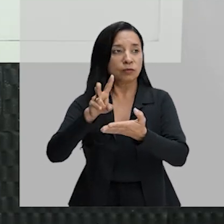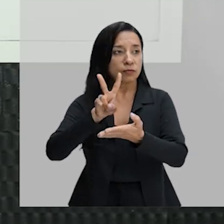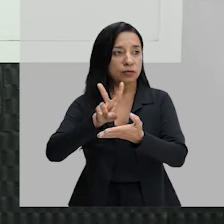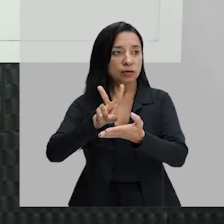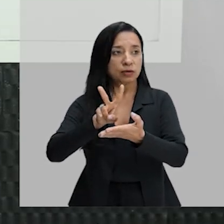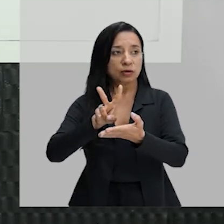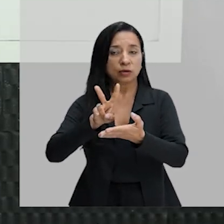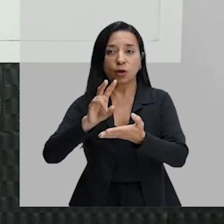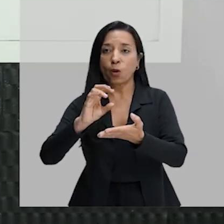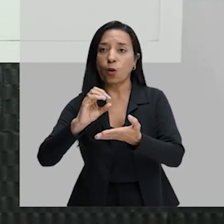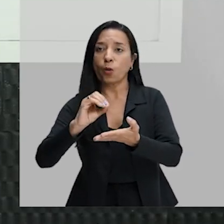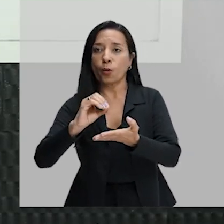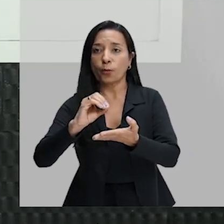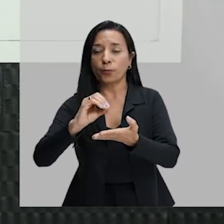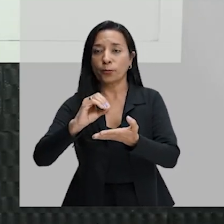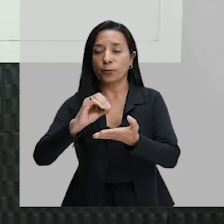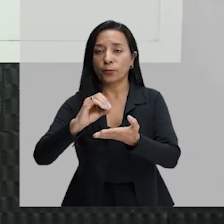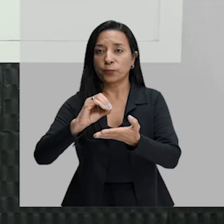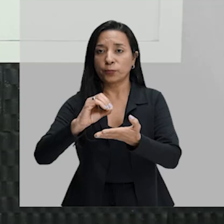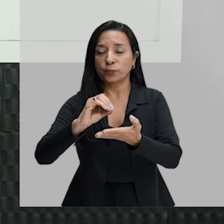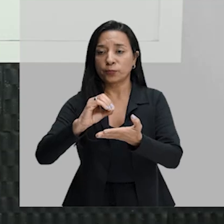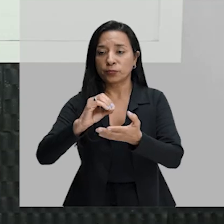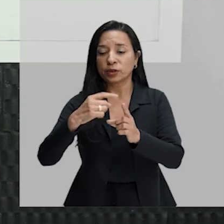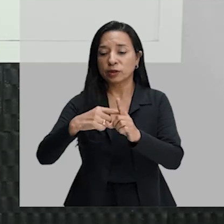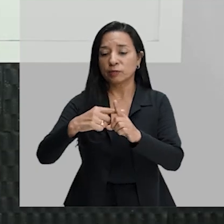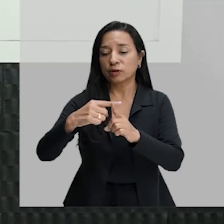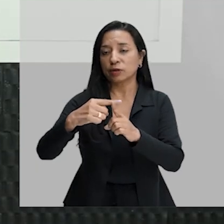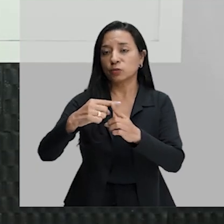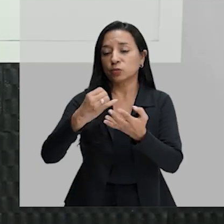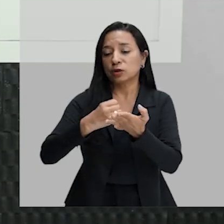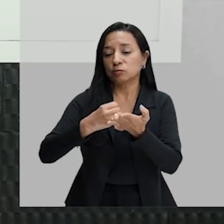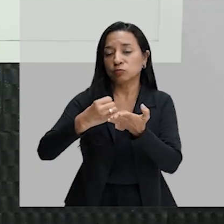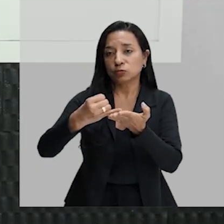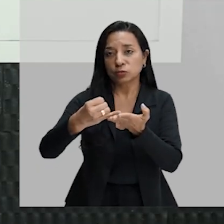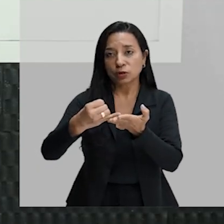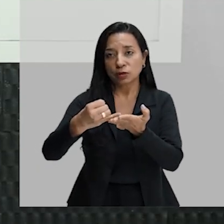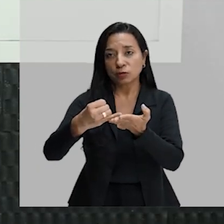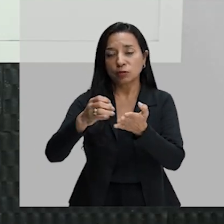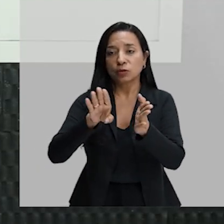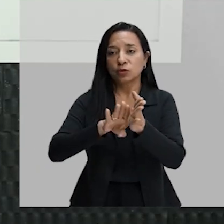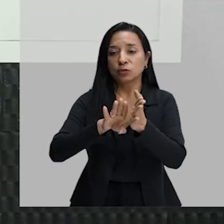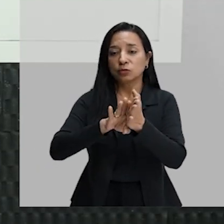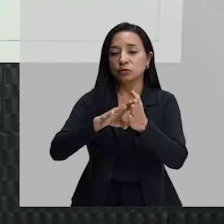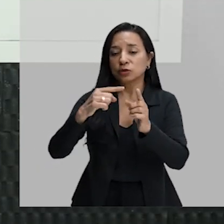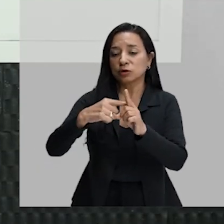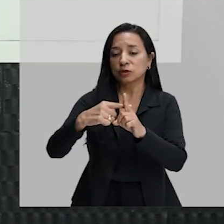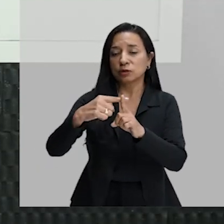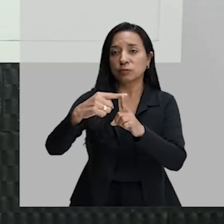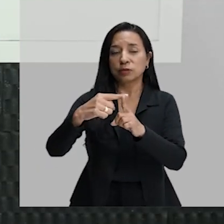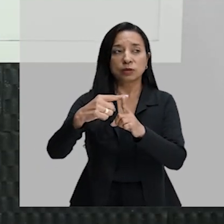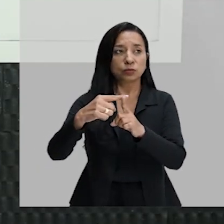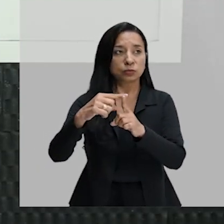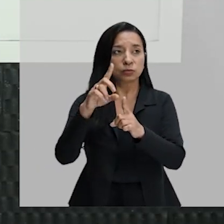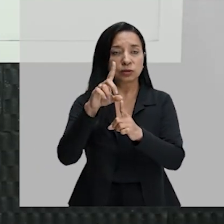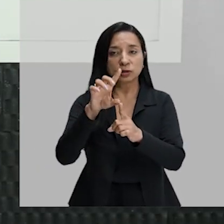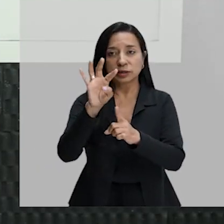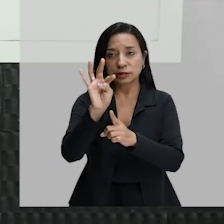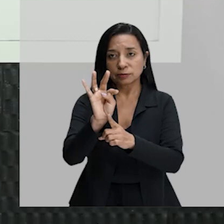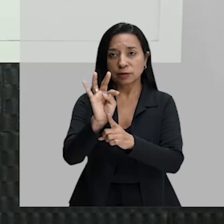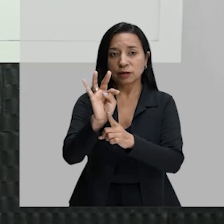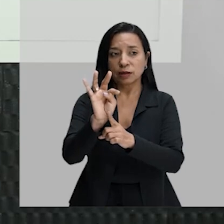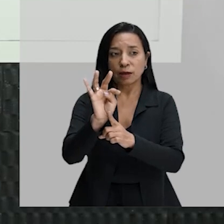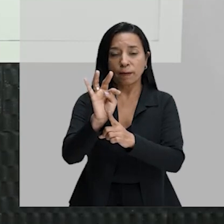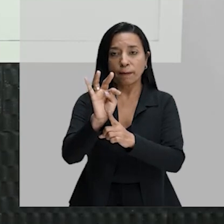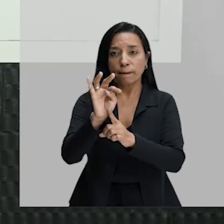a uma temperatura inicial, lógico, tá ok? E quando chega a uma temperatura T, né, uma temperatura maior do que